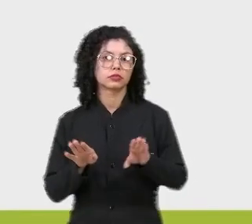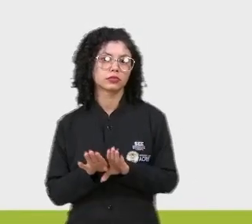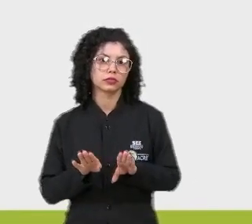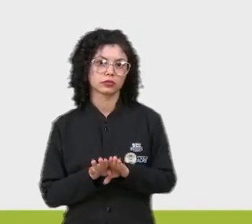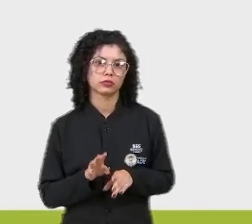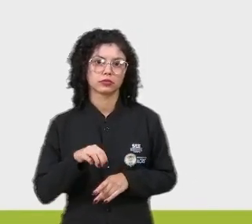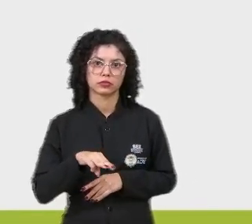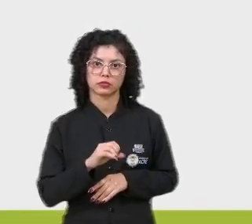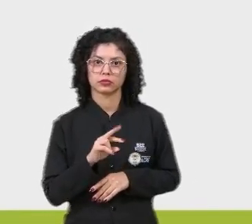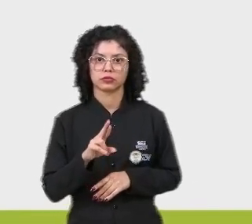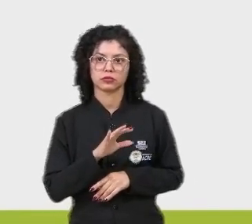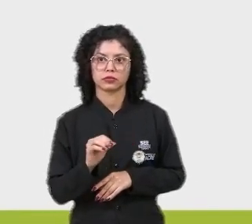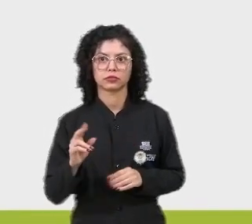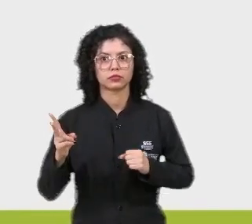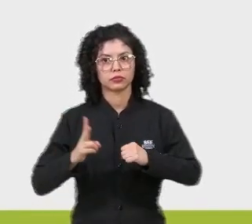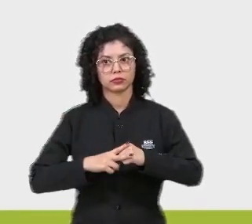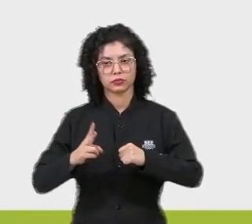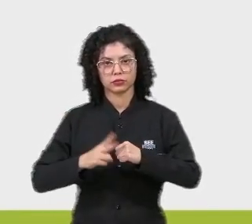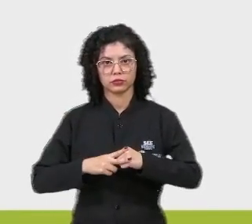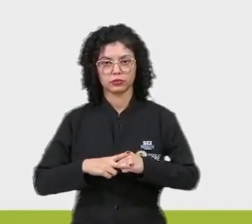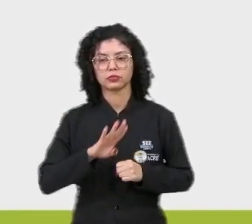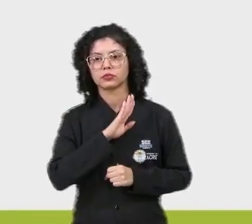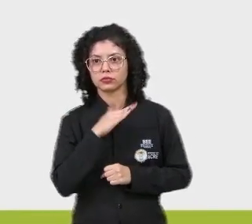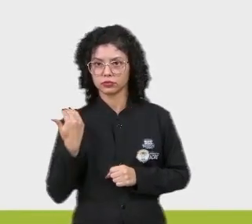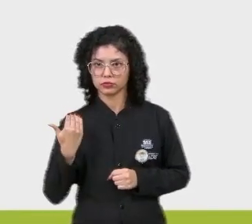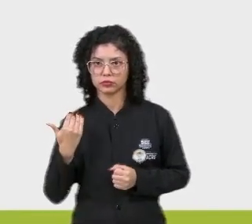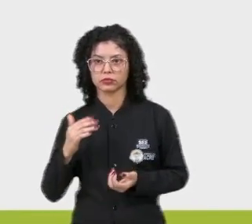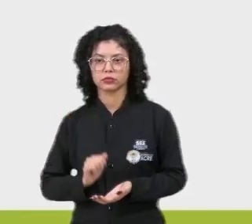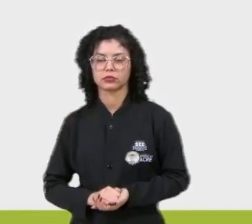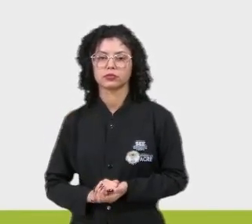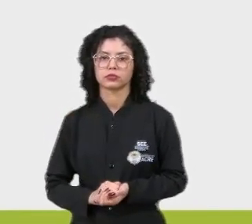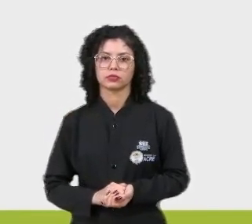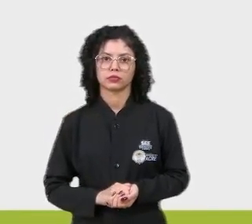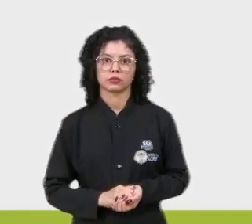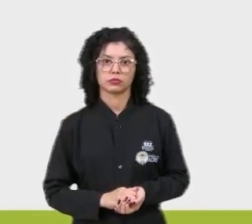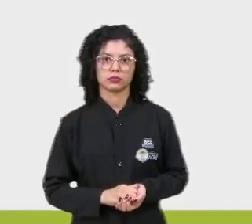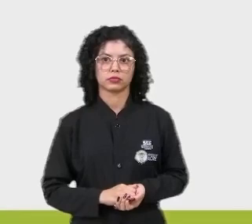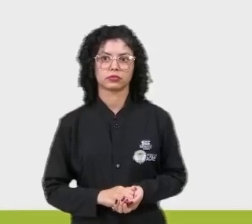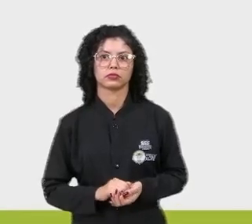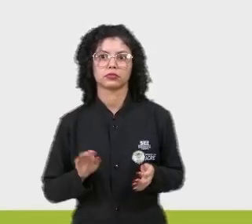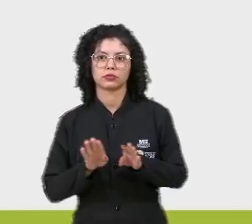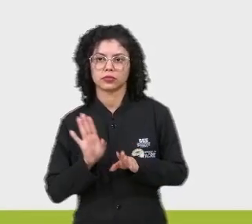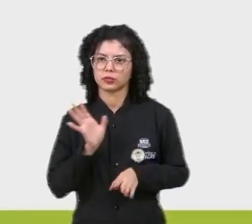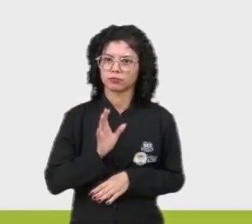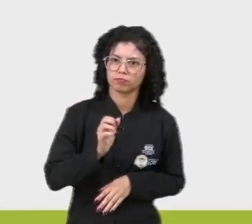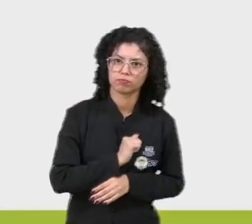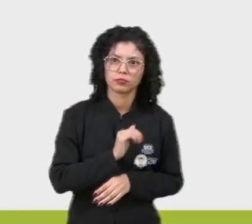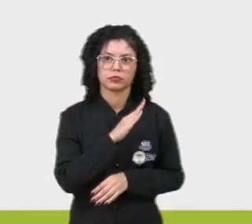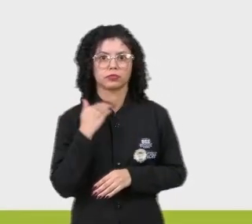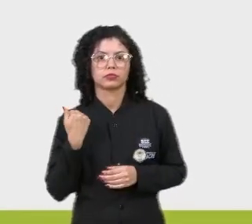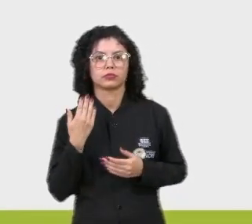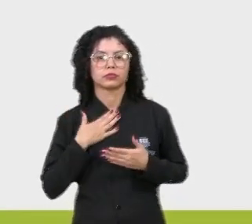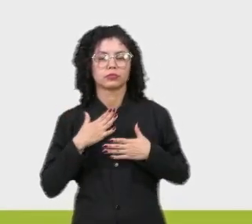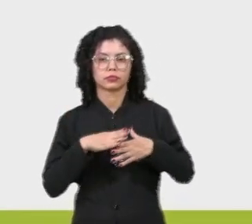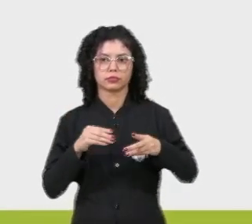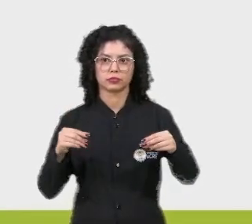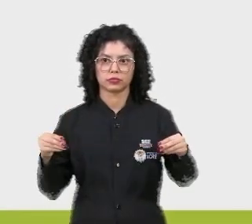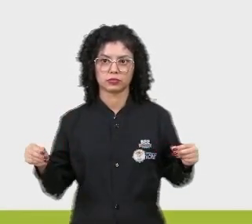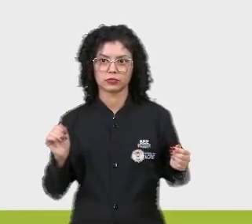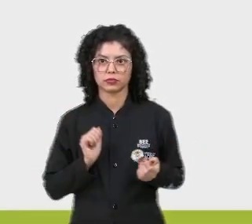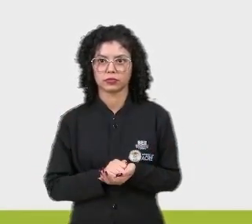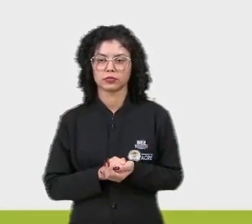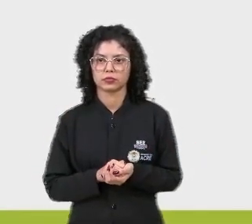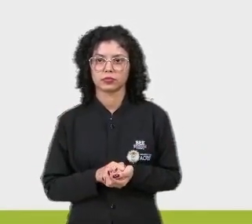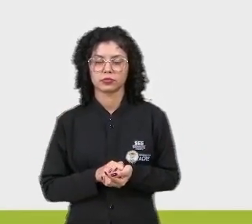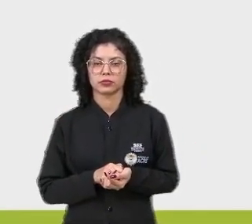morro como verbo né do verbo morrer aí eu morro de saudades da minha terra né que no